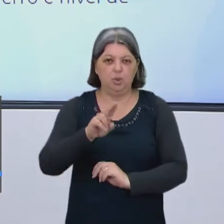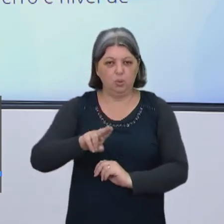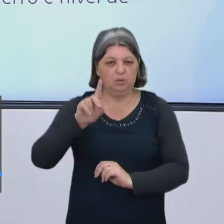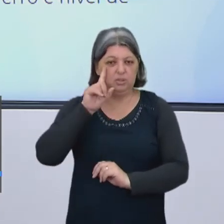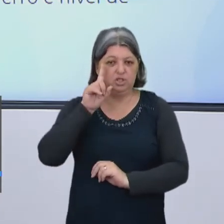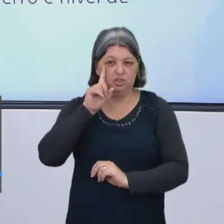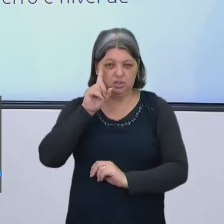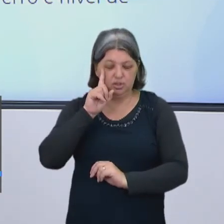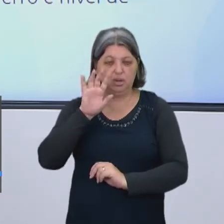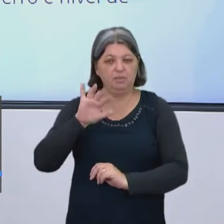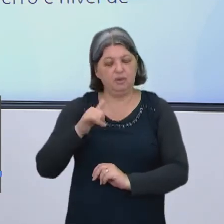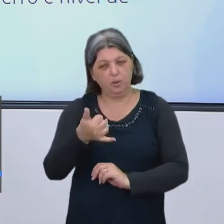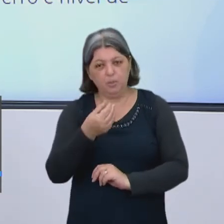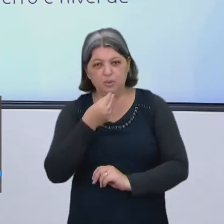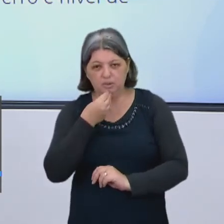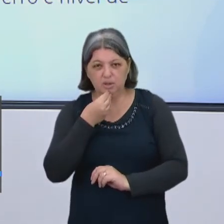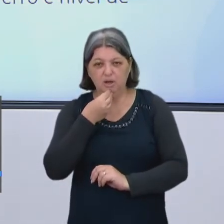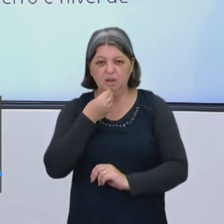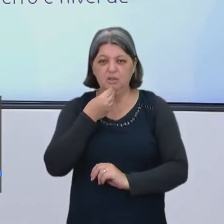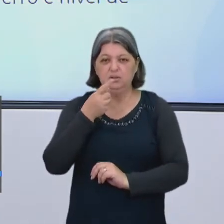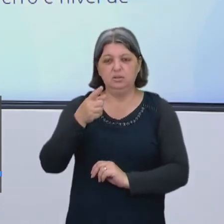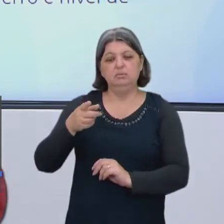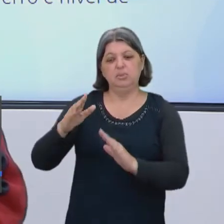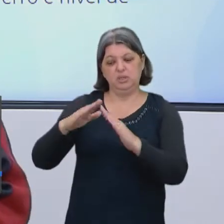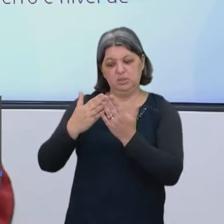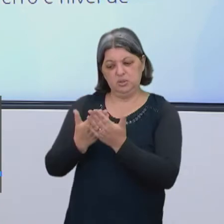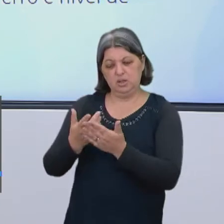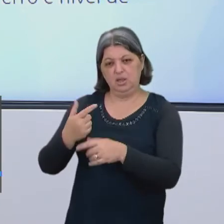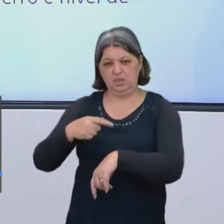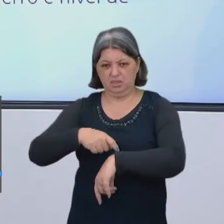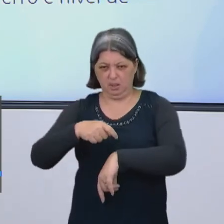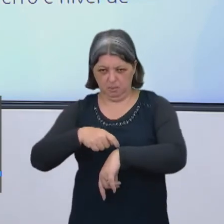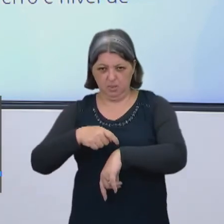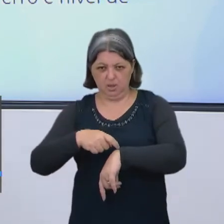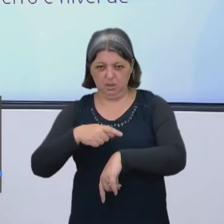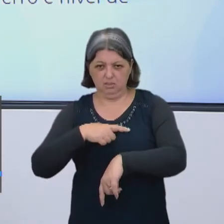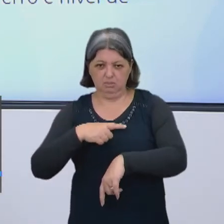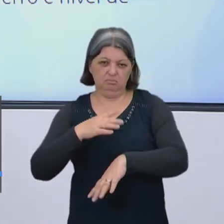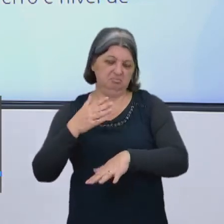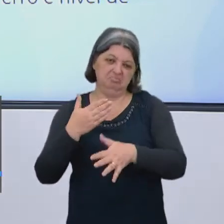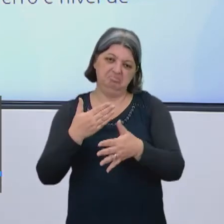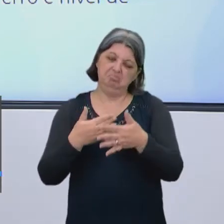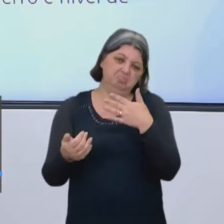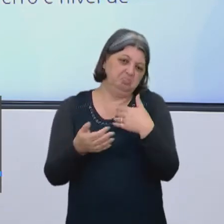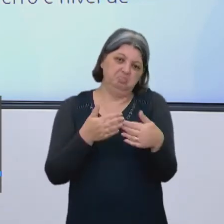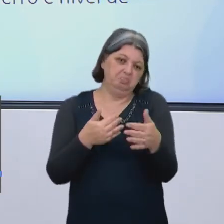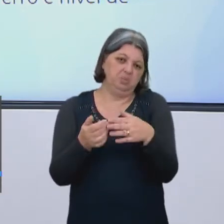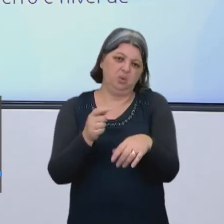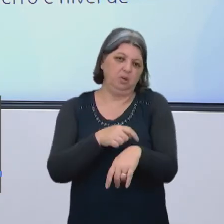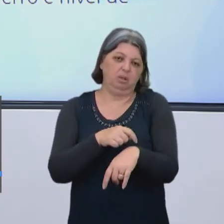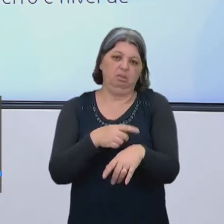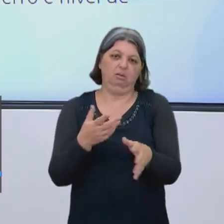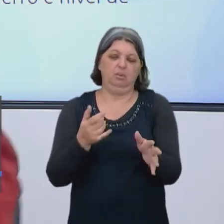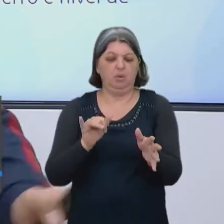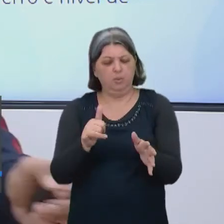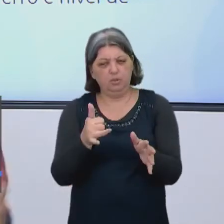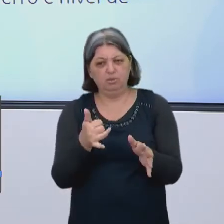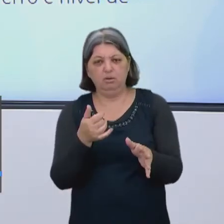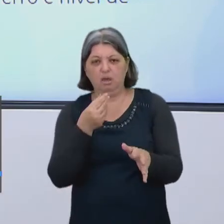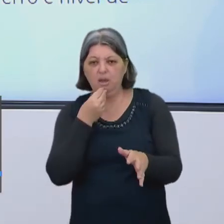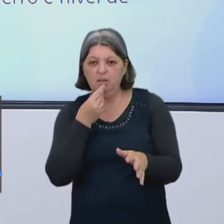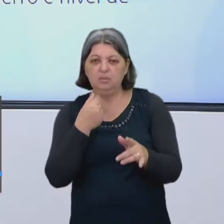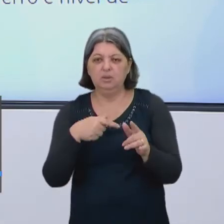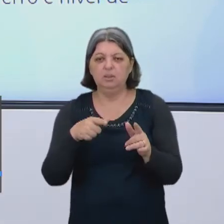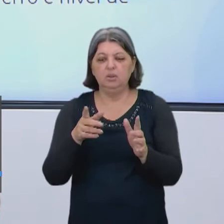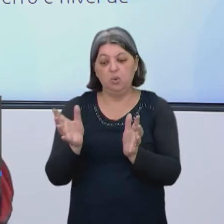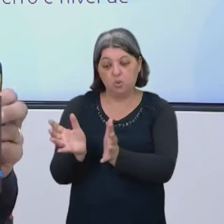oportunidade quando você estiver aí na sua escola, tiver aquele tempinho, né? Legal, pode ser qualquer qualquer tempo, tiver aquela oportunidade, junta aí o